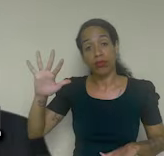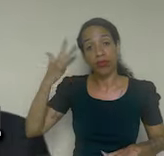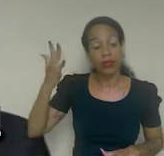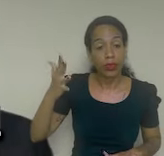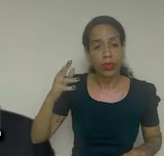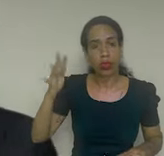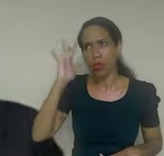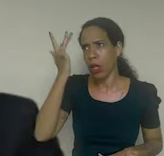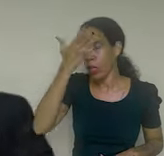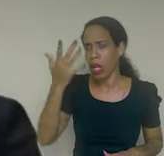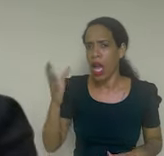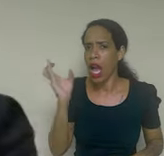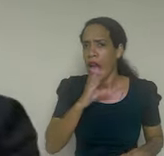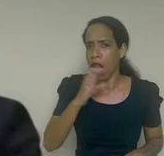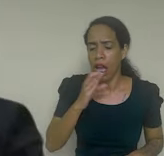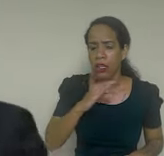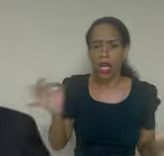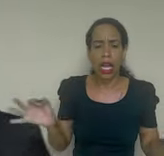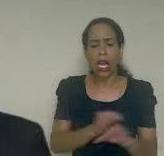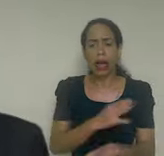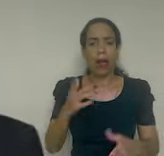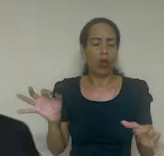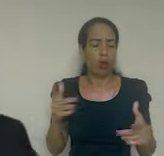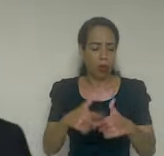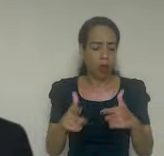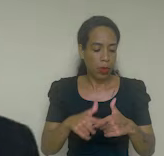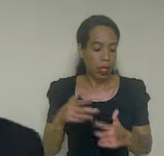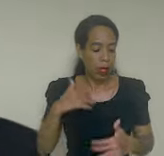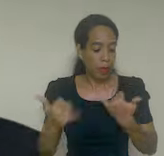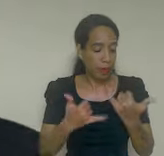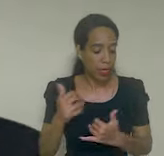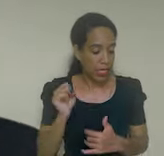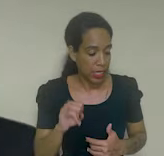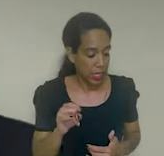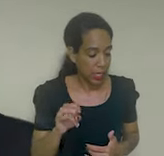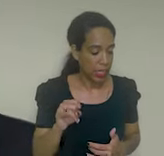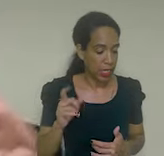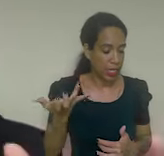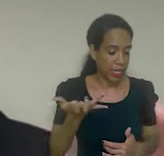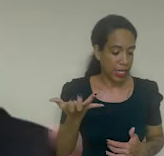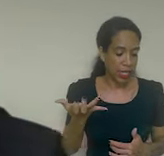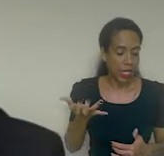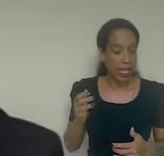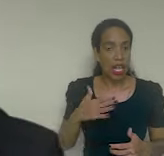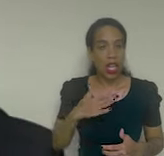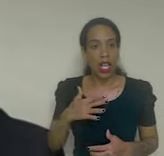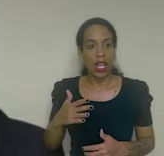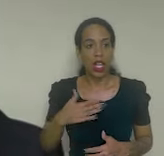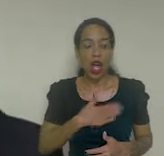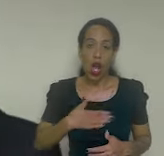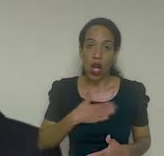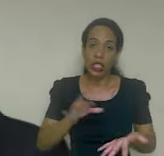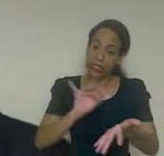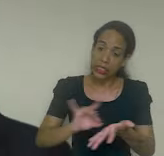Um raciocínio voltado para acabar com o problema. É que eu sempre brinco, se você quer fosforilar, gosta de uma